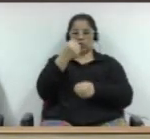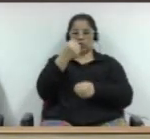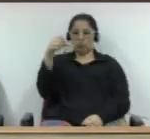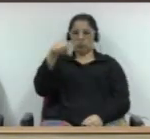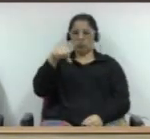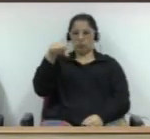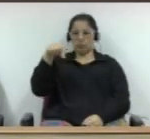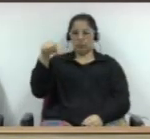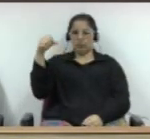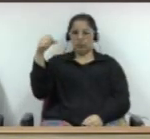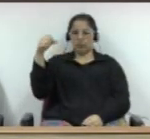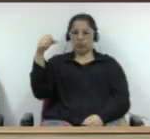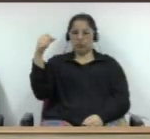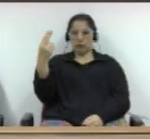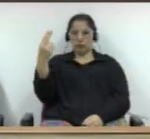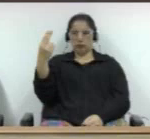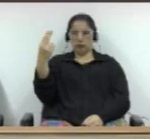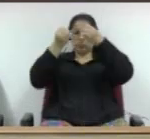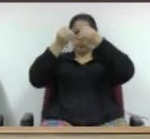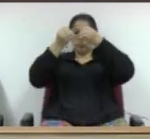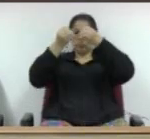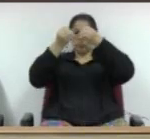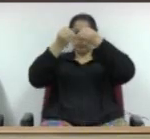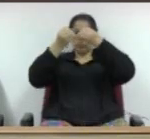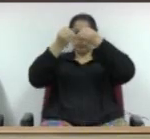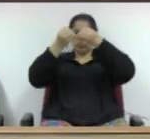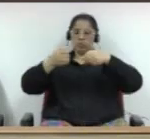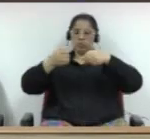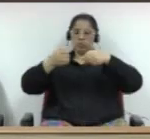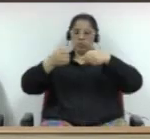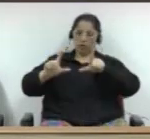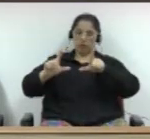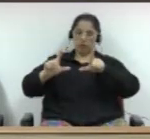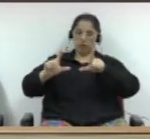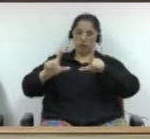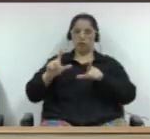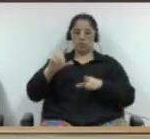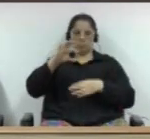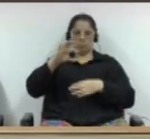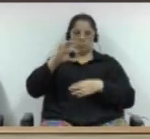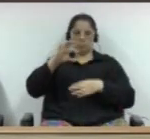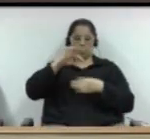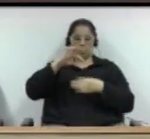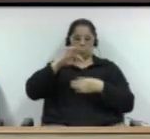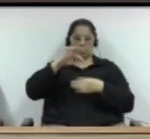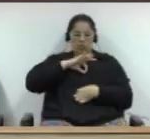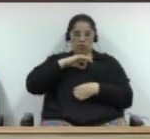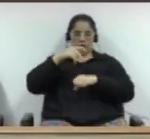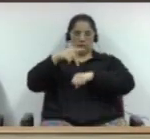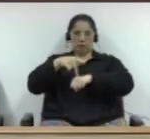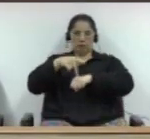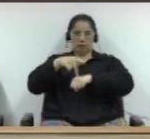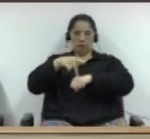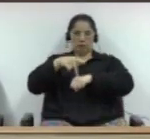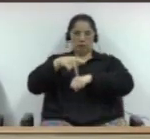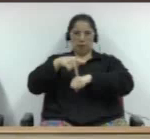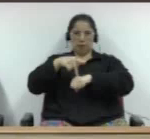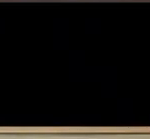dispõe sobre a entrega de títulos, diplomas, medalhas e troféus. Autor, vereador Zé